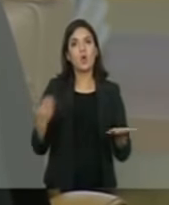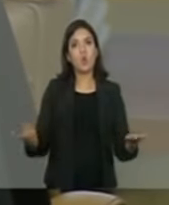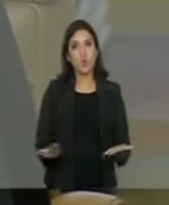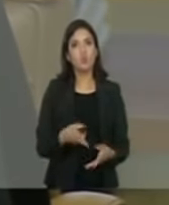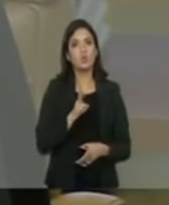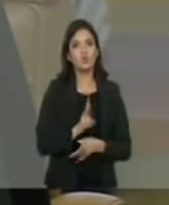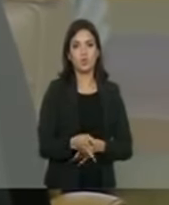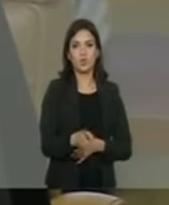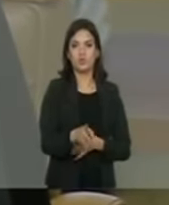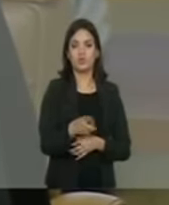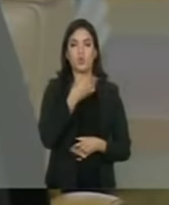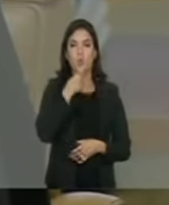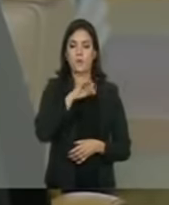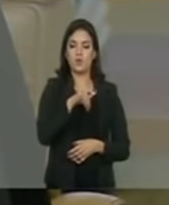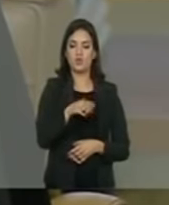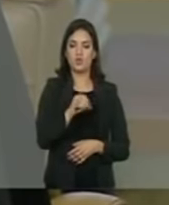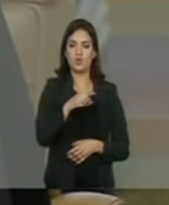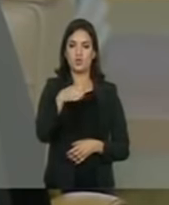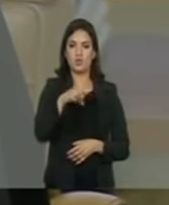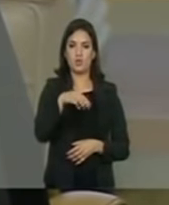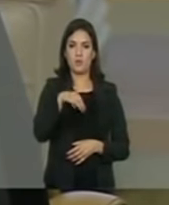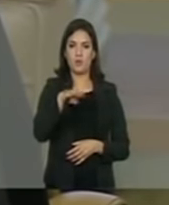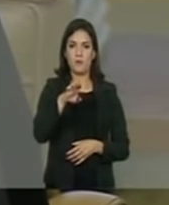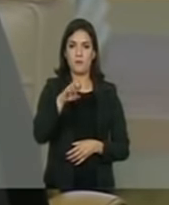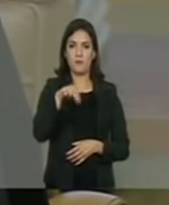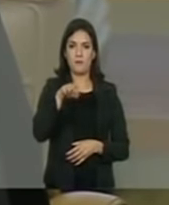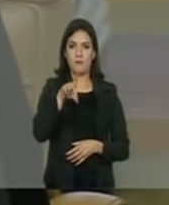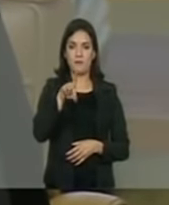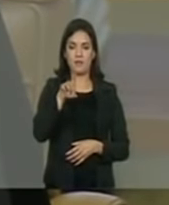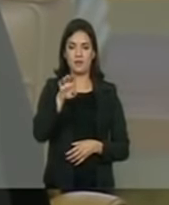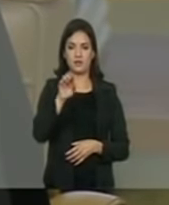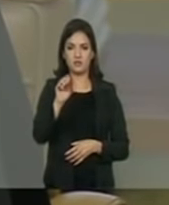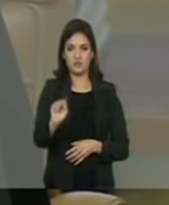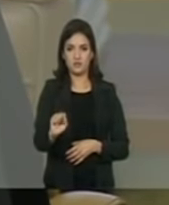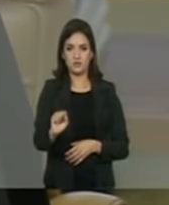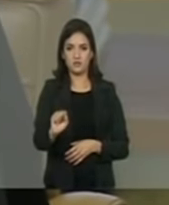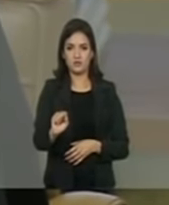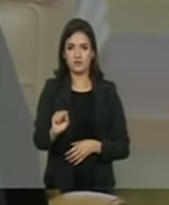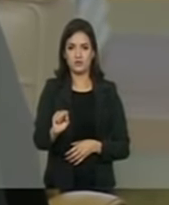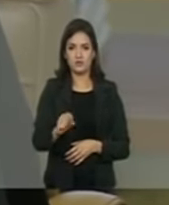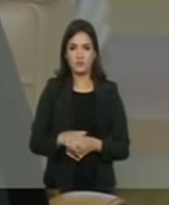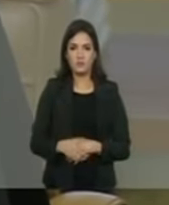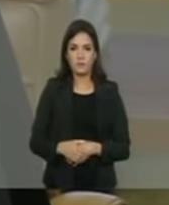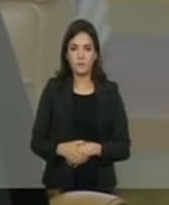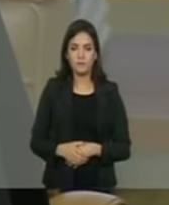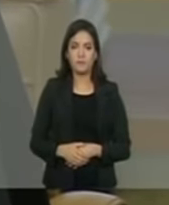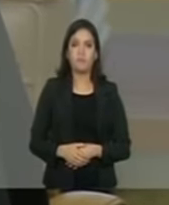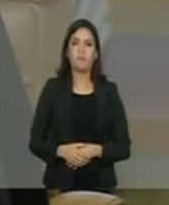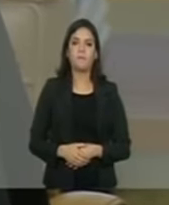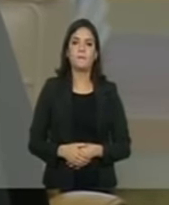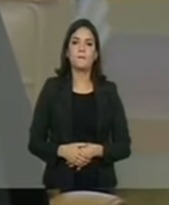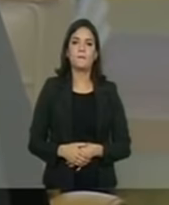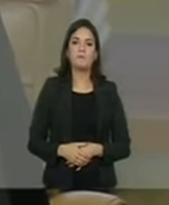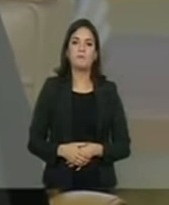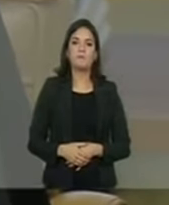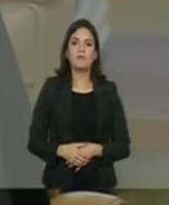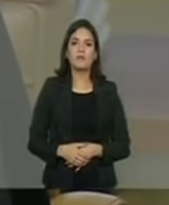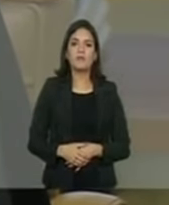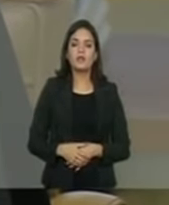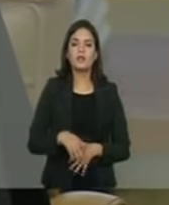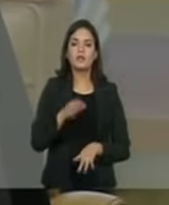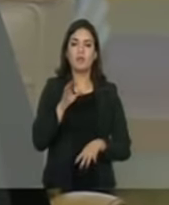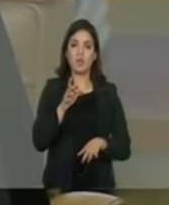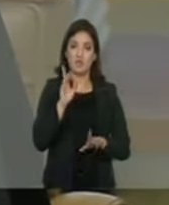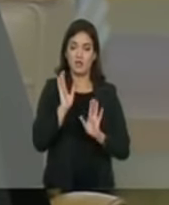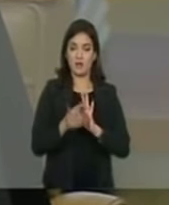de joão mendes de almeida júnior pelo supervisor das américas e foi seu diretor e evidente juízes deste supremo